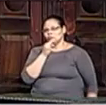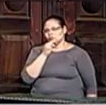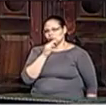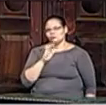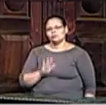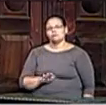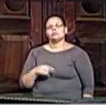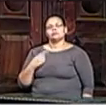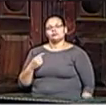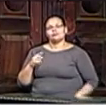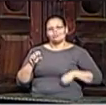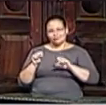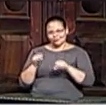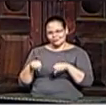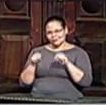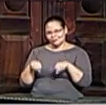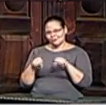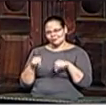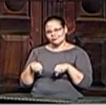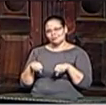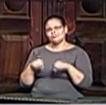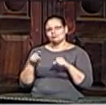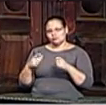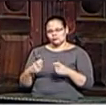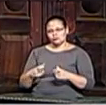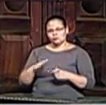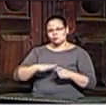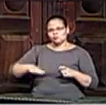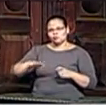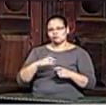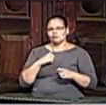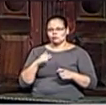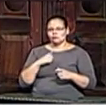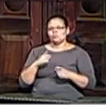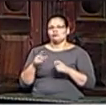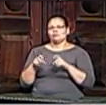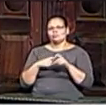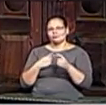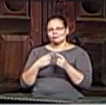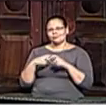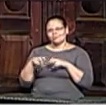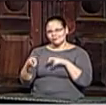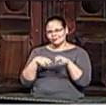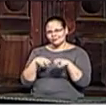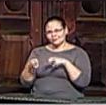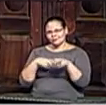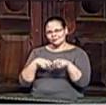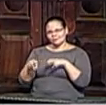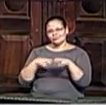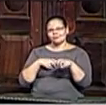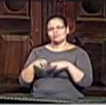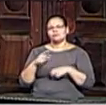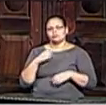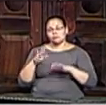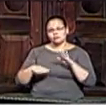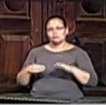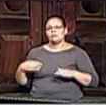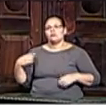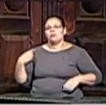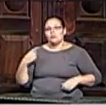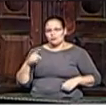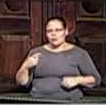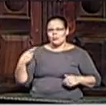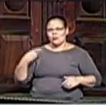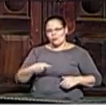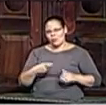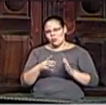as questões das motocicletas. Essa é uma área que tem um trânsito intenso e muitas vezes o assalto se faz ali por